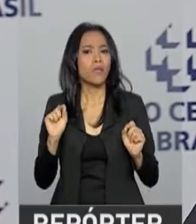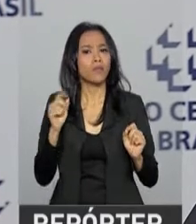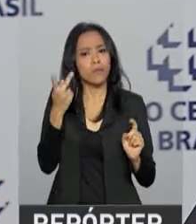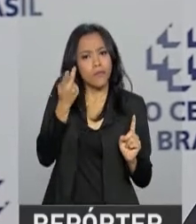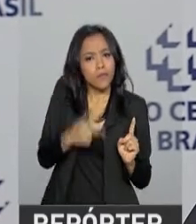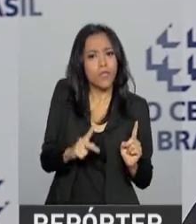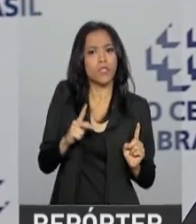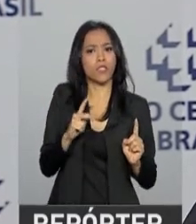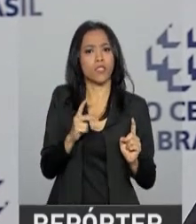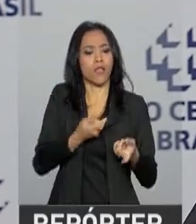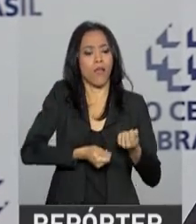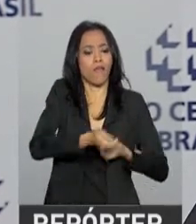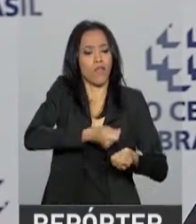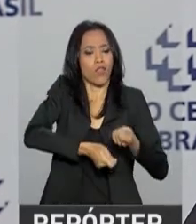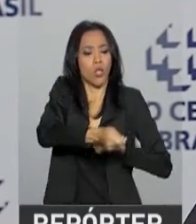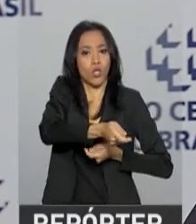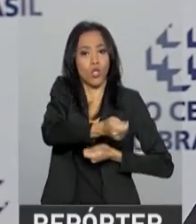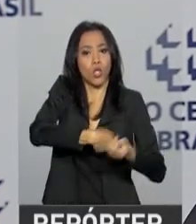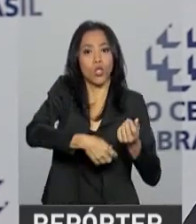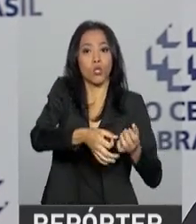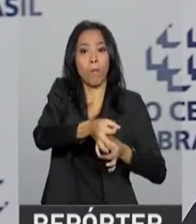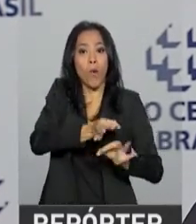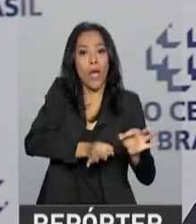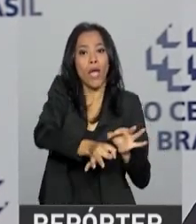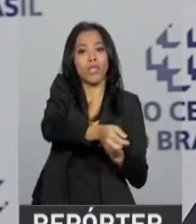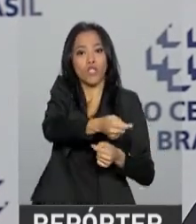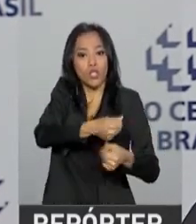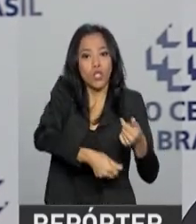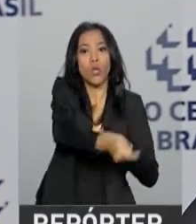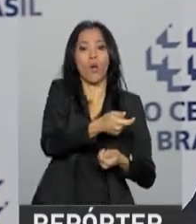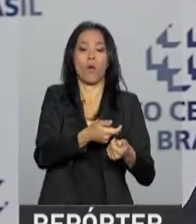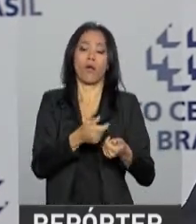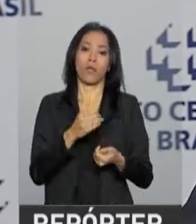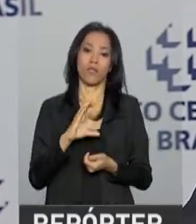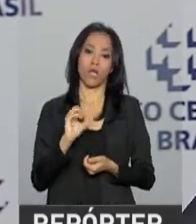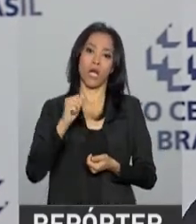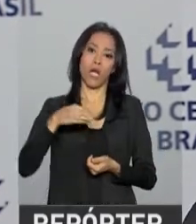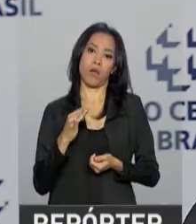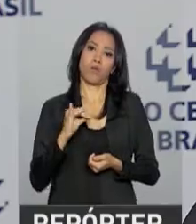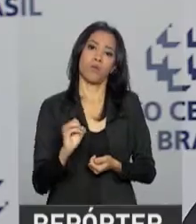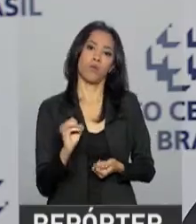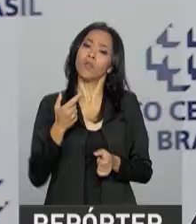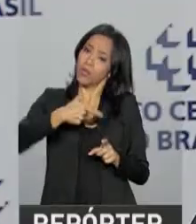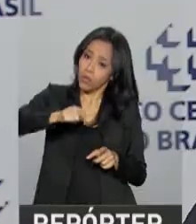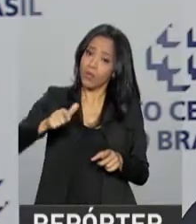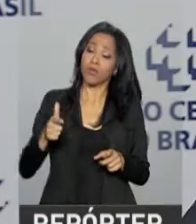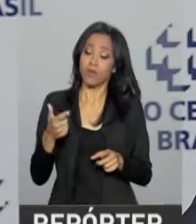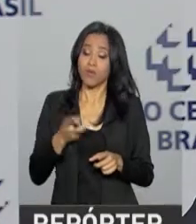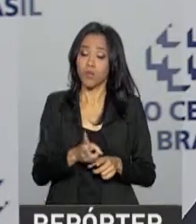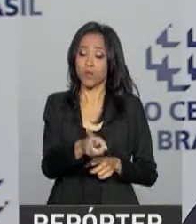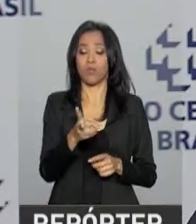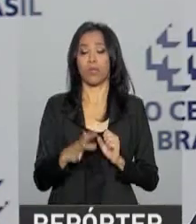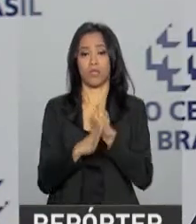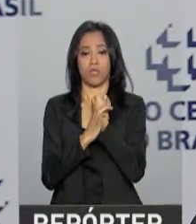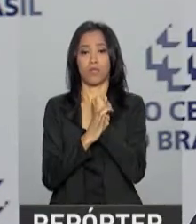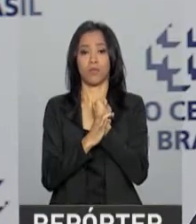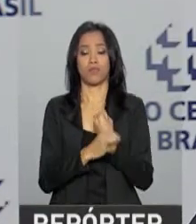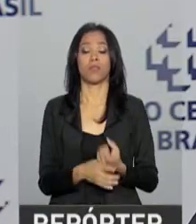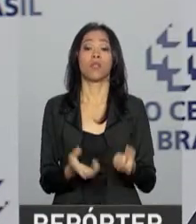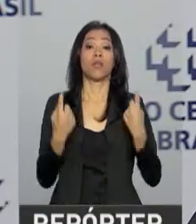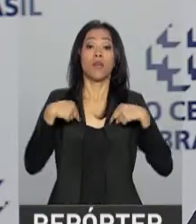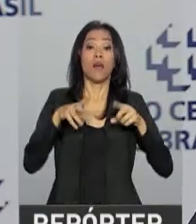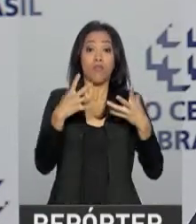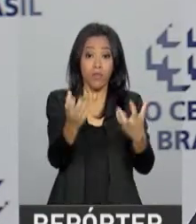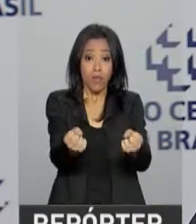de câmbio seja no mercado de juros enquanto for necessário vamos também intensificar